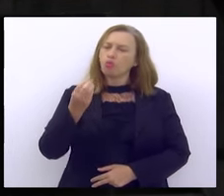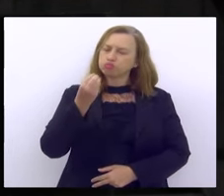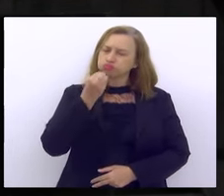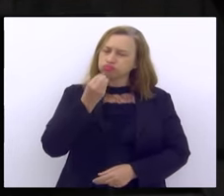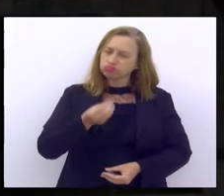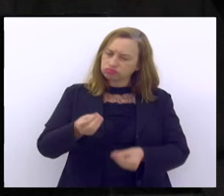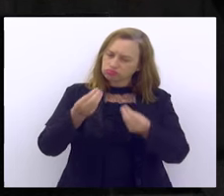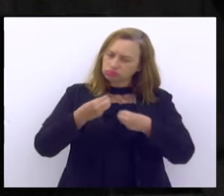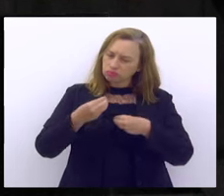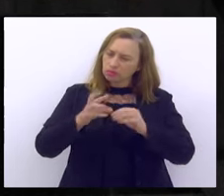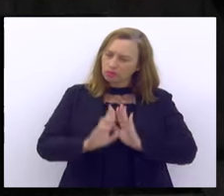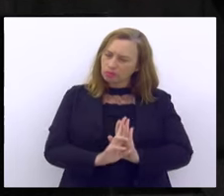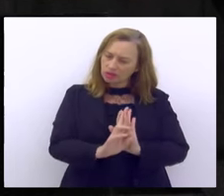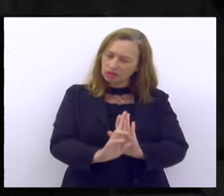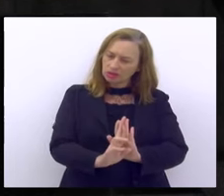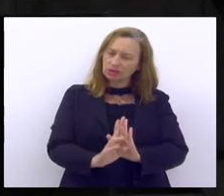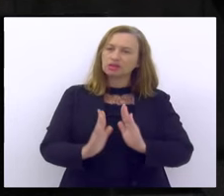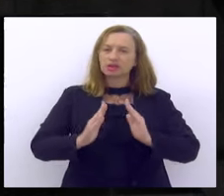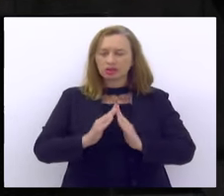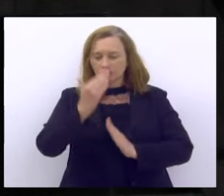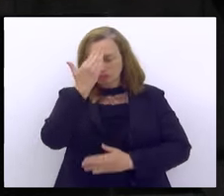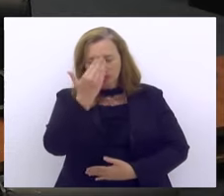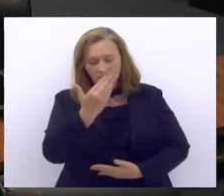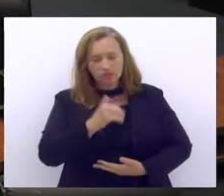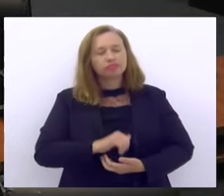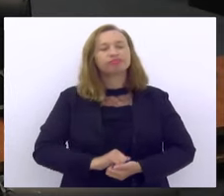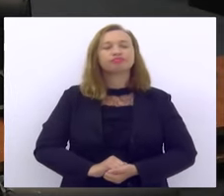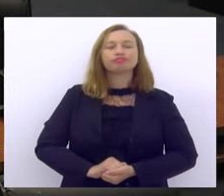oportunidade de representá-los nessa casa. Muito obrigado.